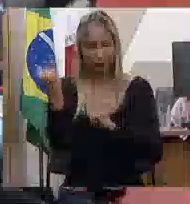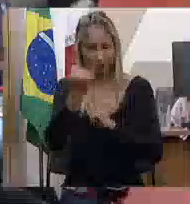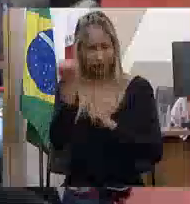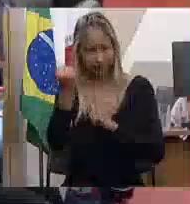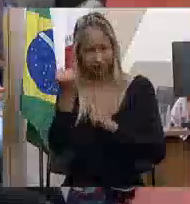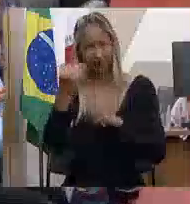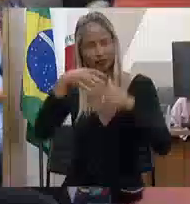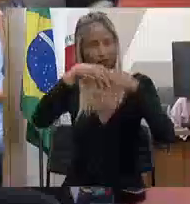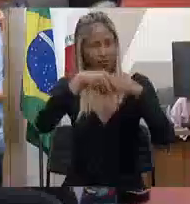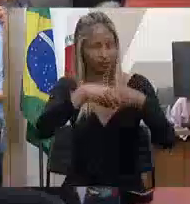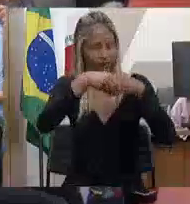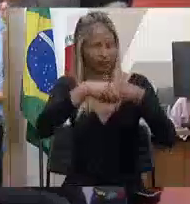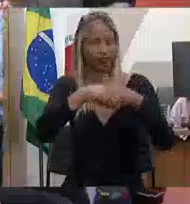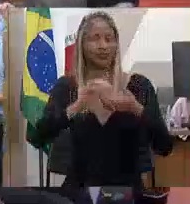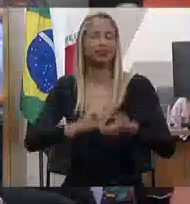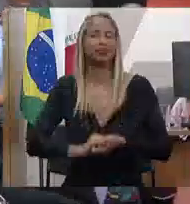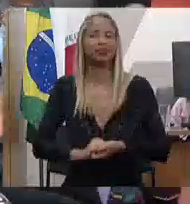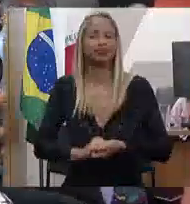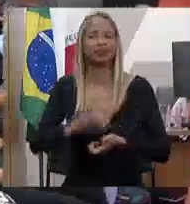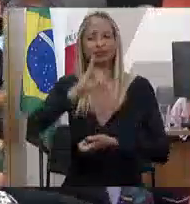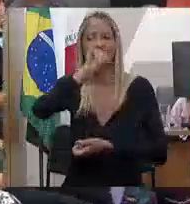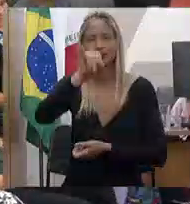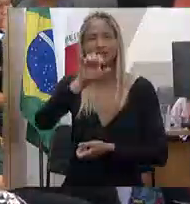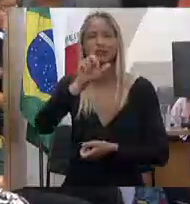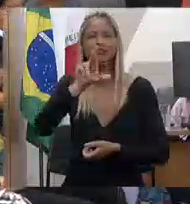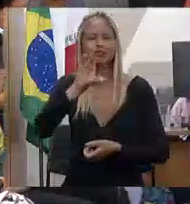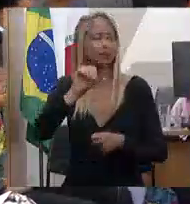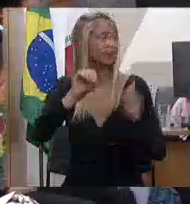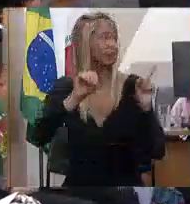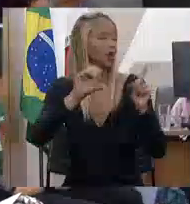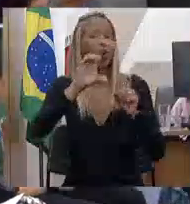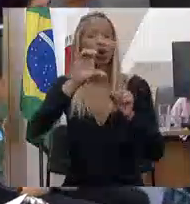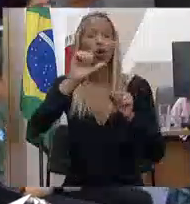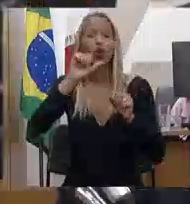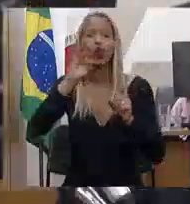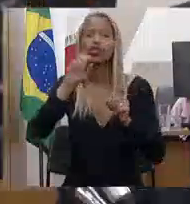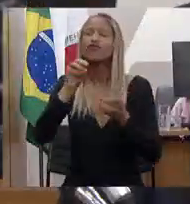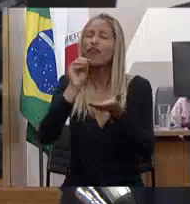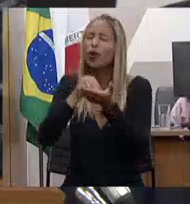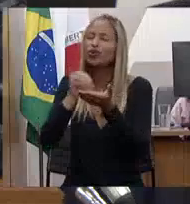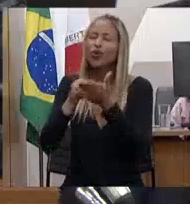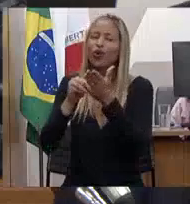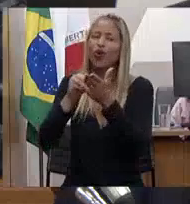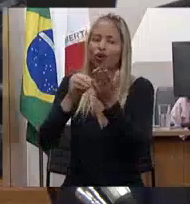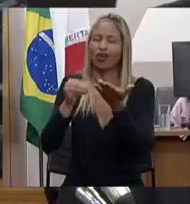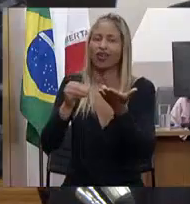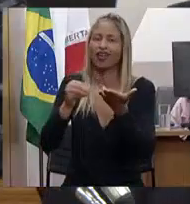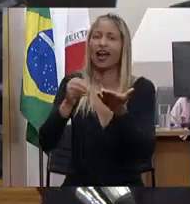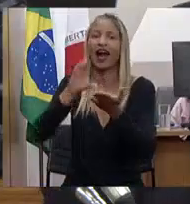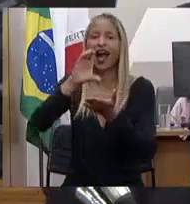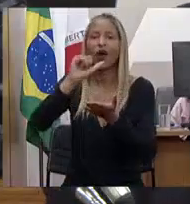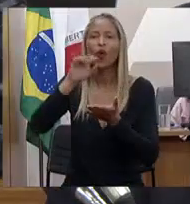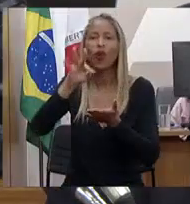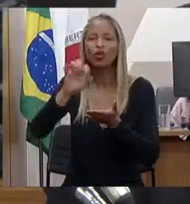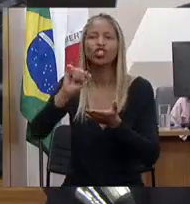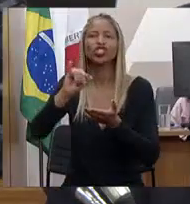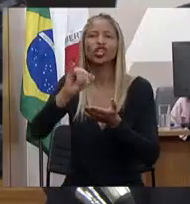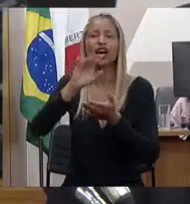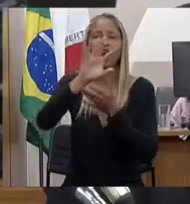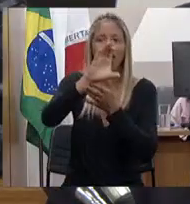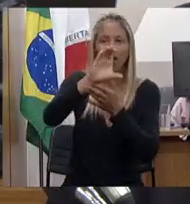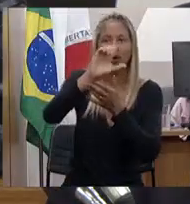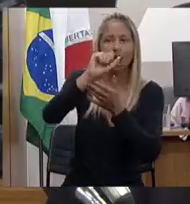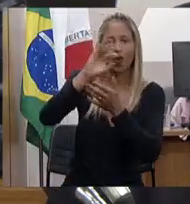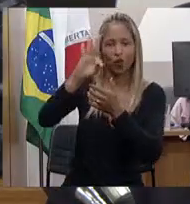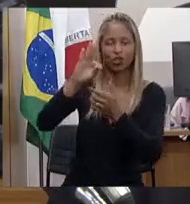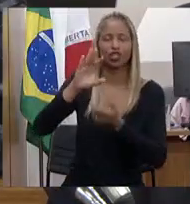quero cumprimentar o Jairo eu falei a Cut mas não falei você né Jairo então acut minas que tá